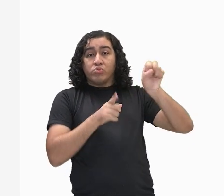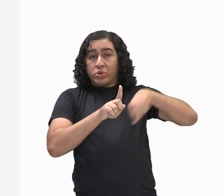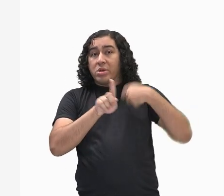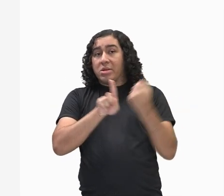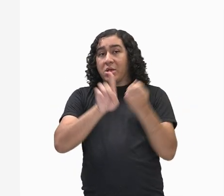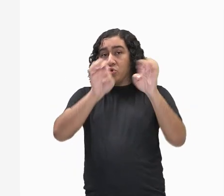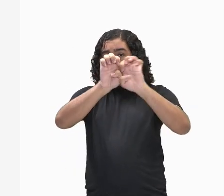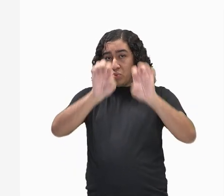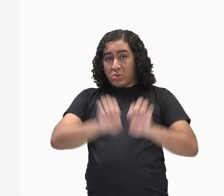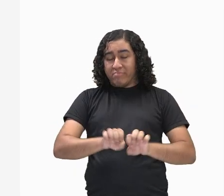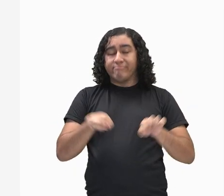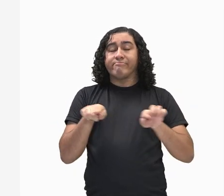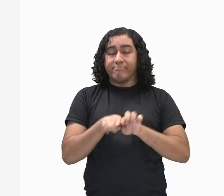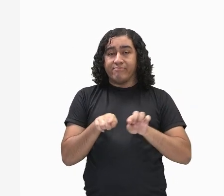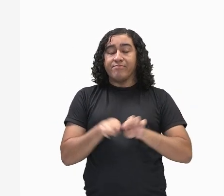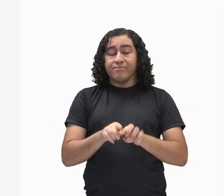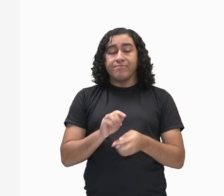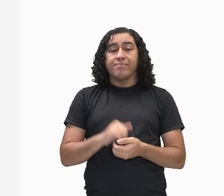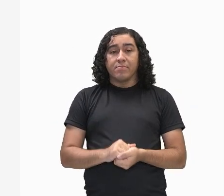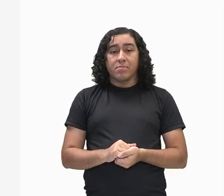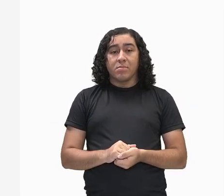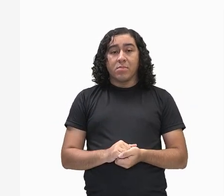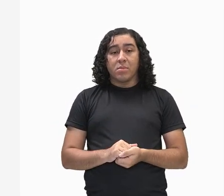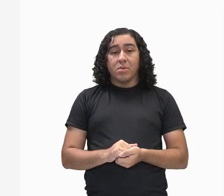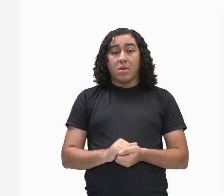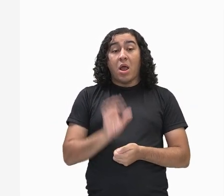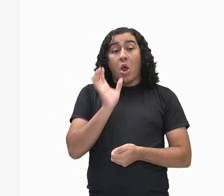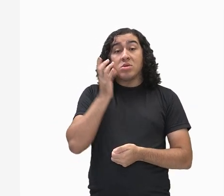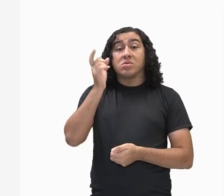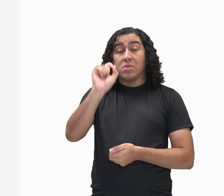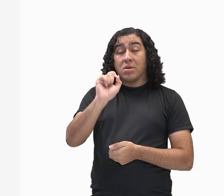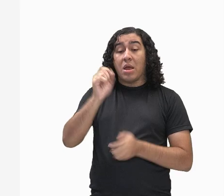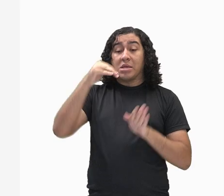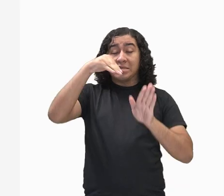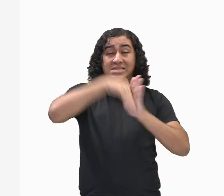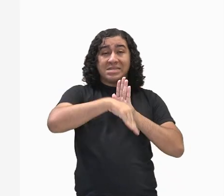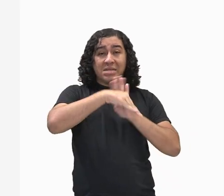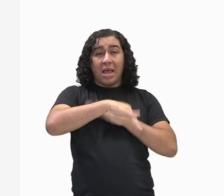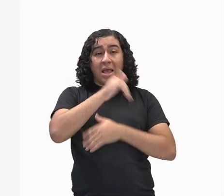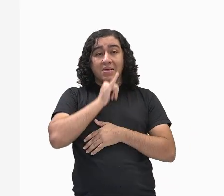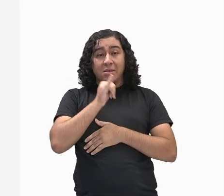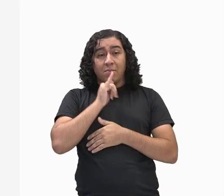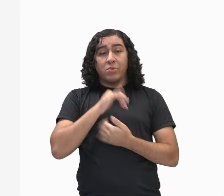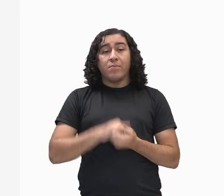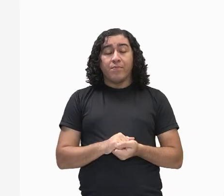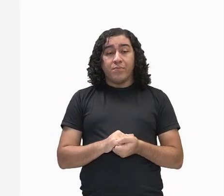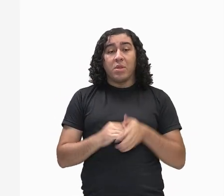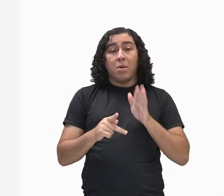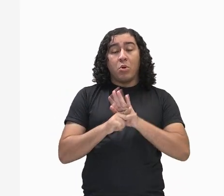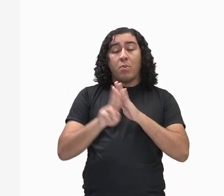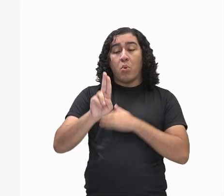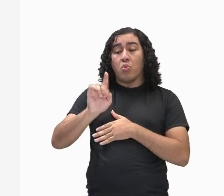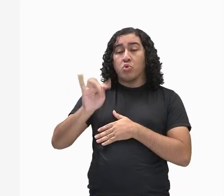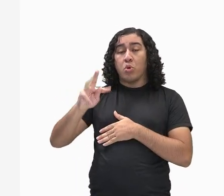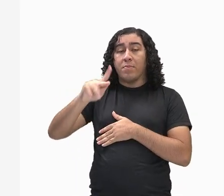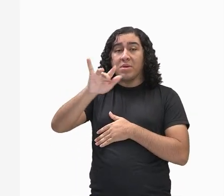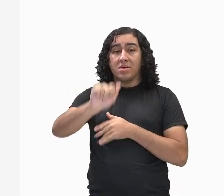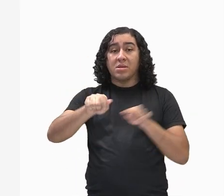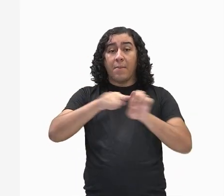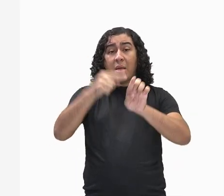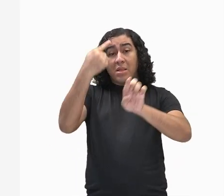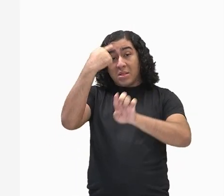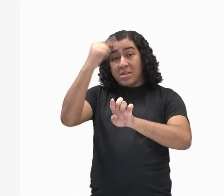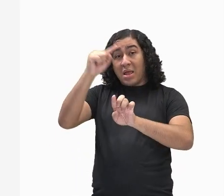sociedade também. E aí o que acontece aí? As crises, né, por exemplo, das utopias e da ideia